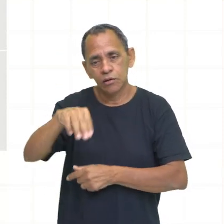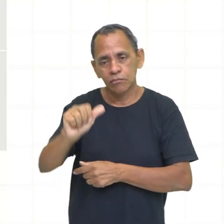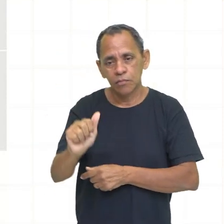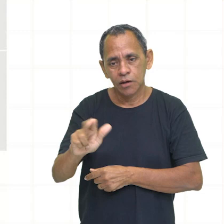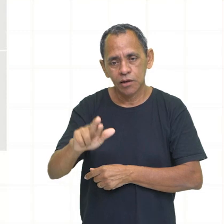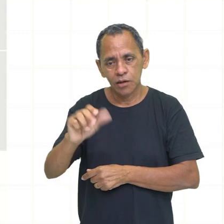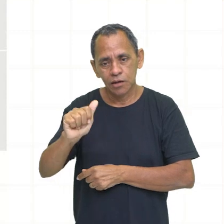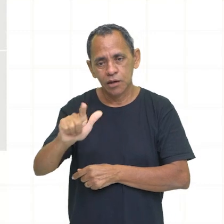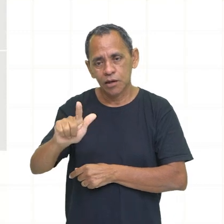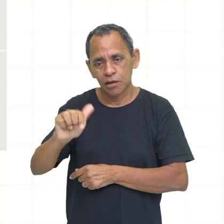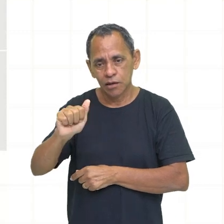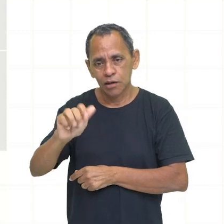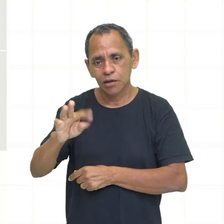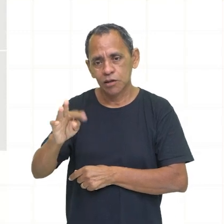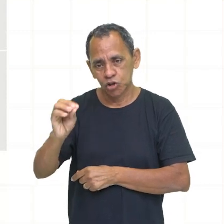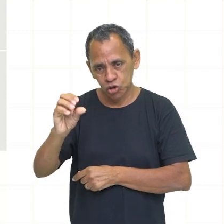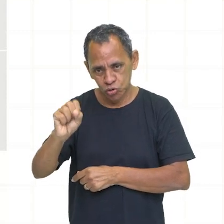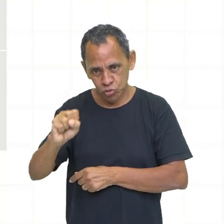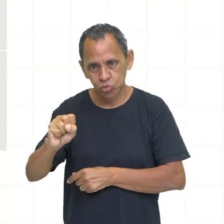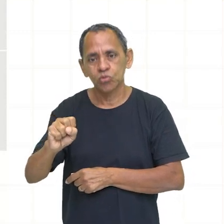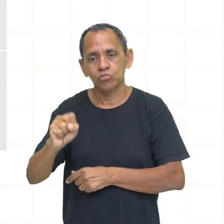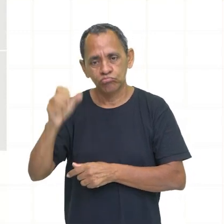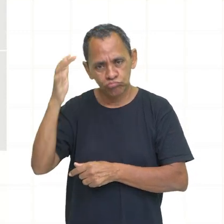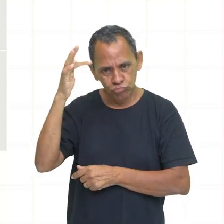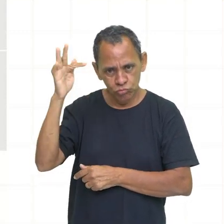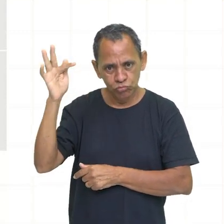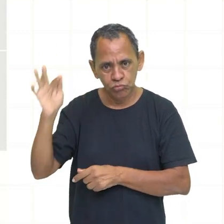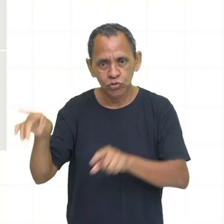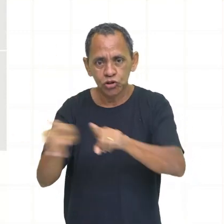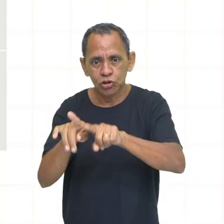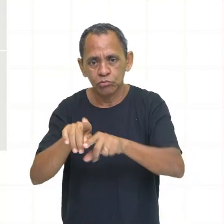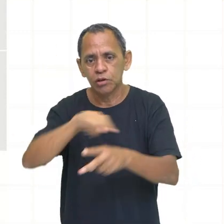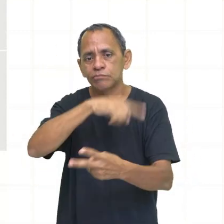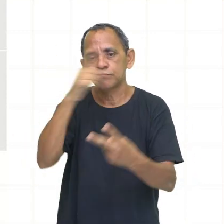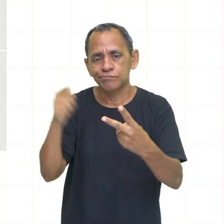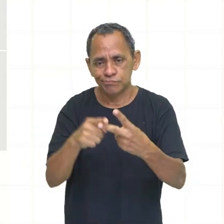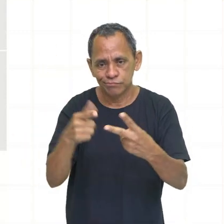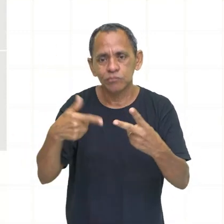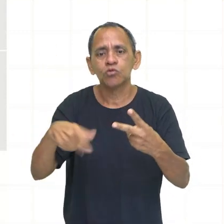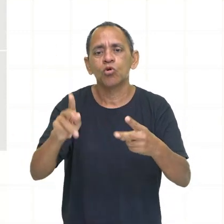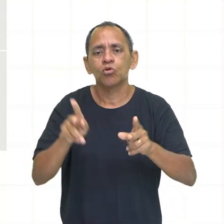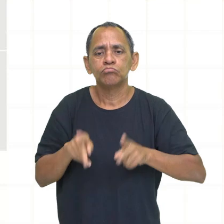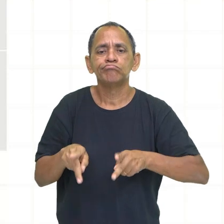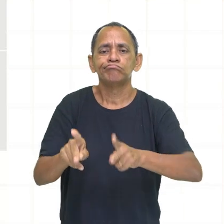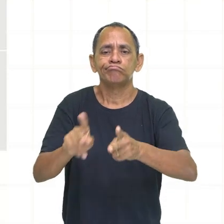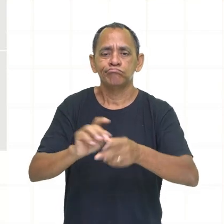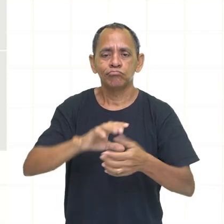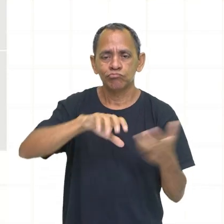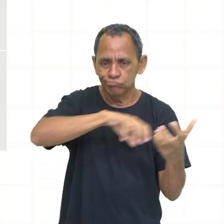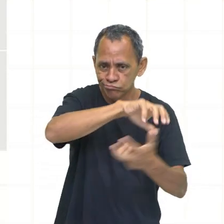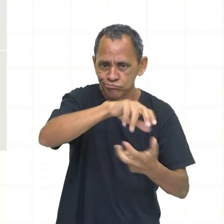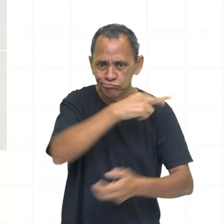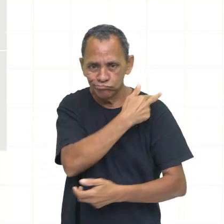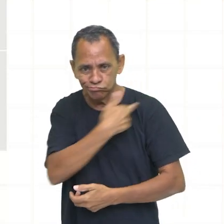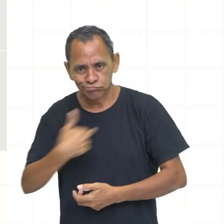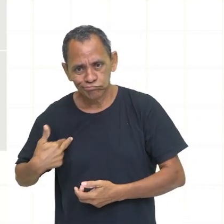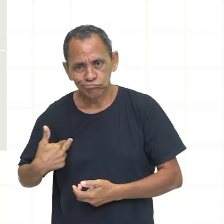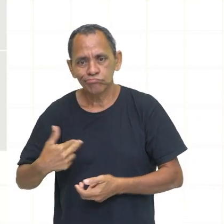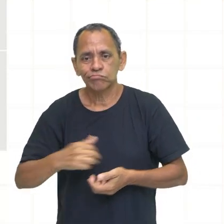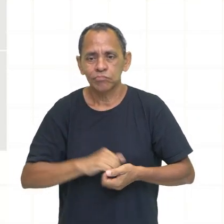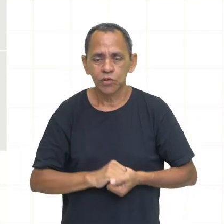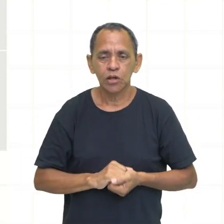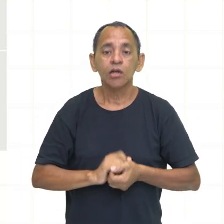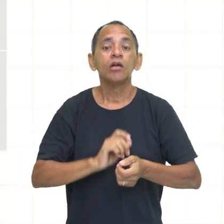entre maragatos, que eram conhecidos como federalistas, e os chimangos, que eram os republicanos. E